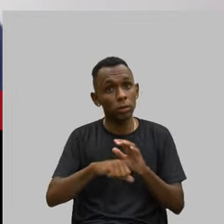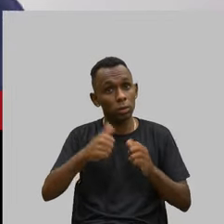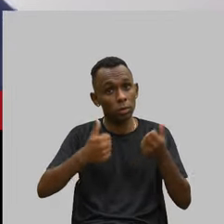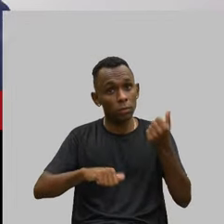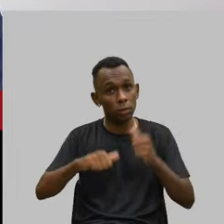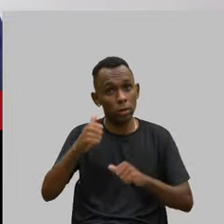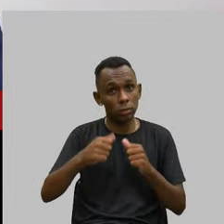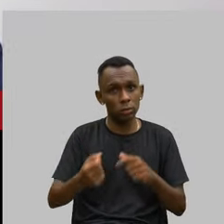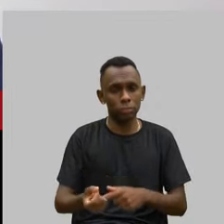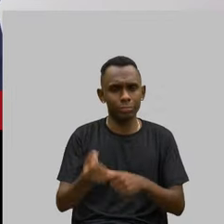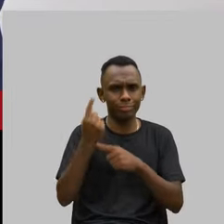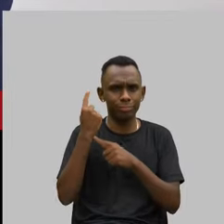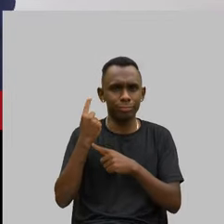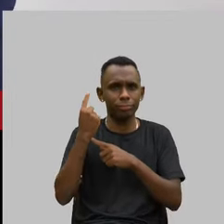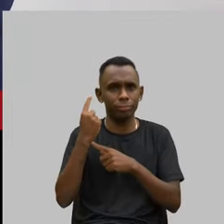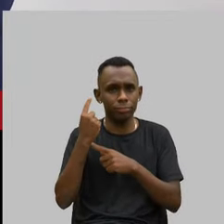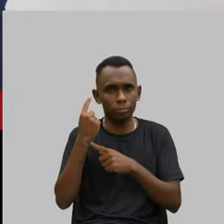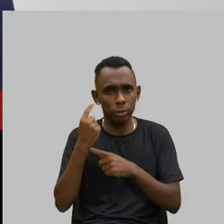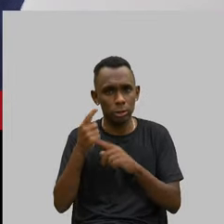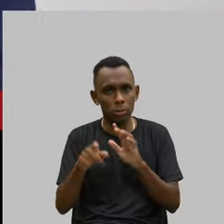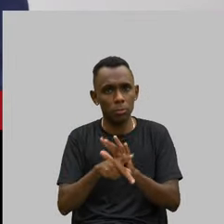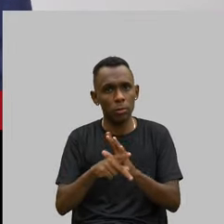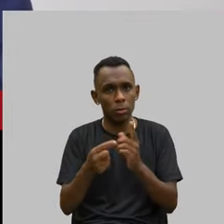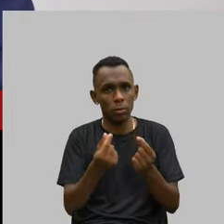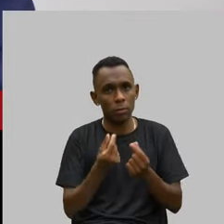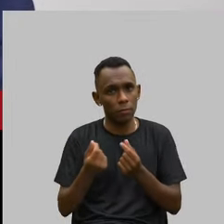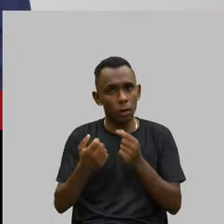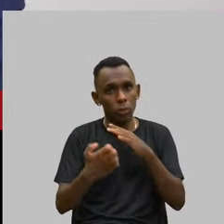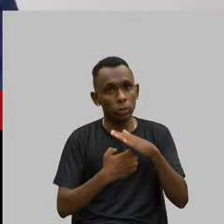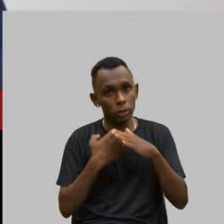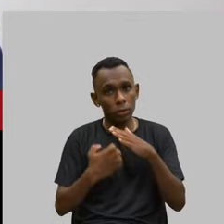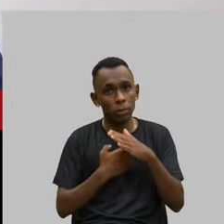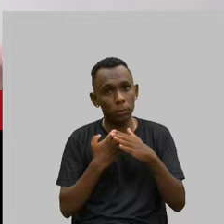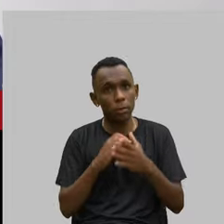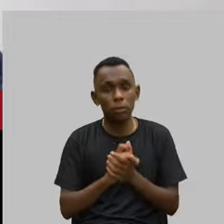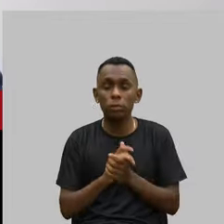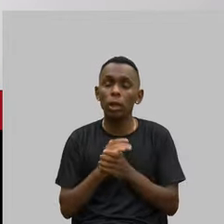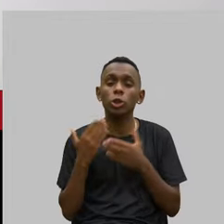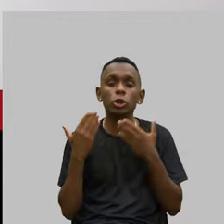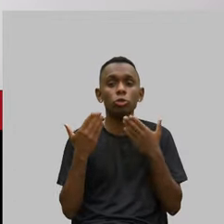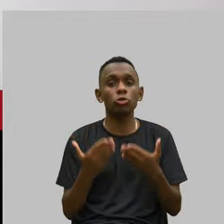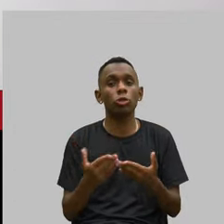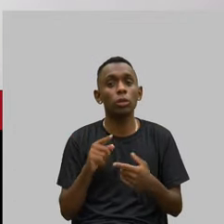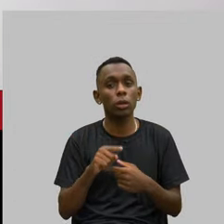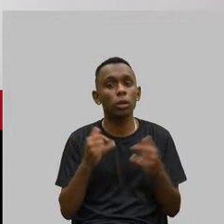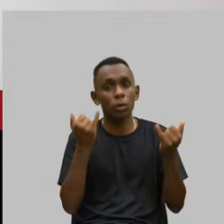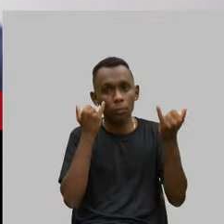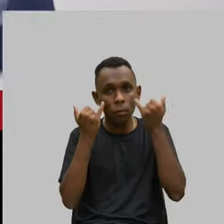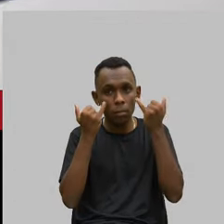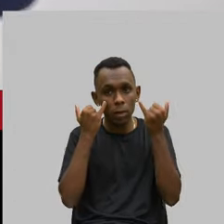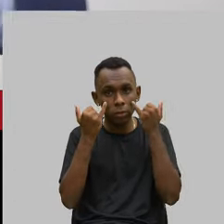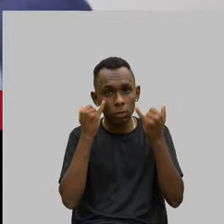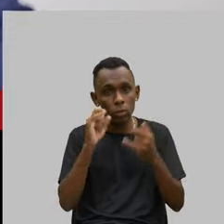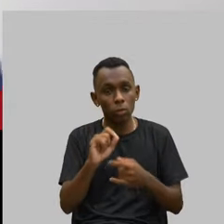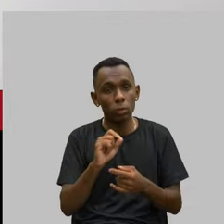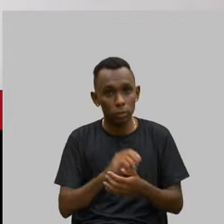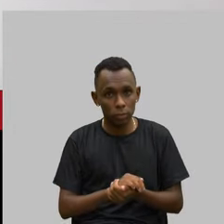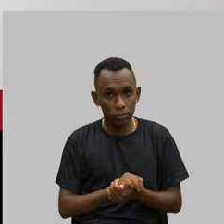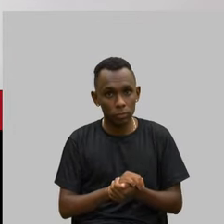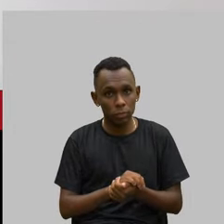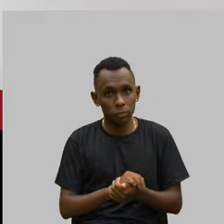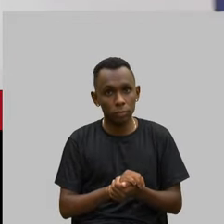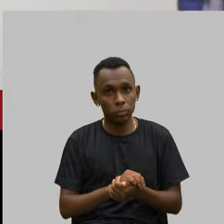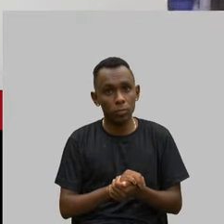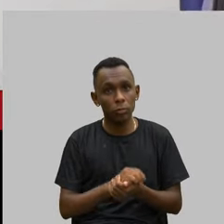porca e dimina do valor dessa chega-se aqui com a notícia de que a Goldman